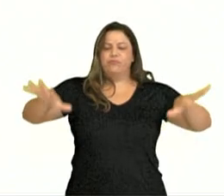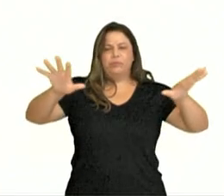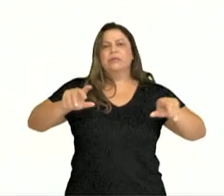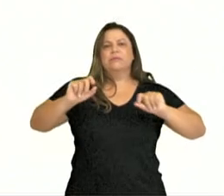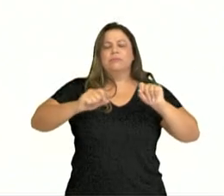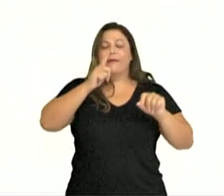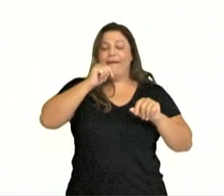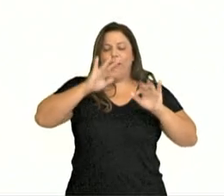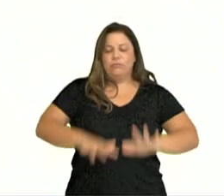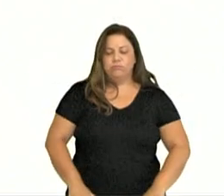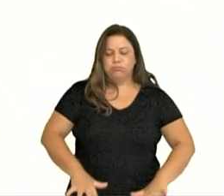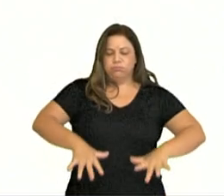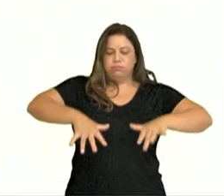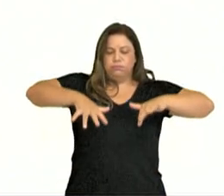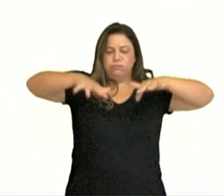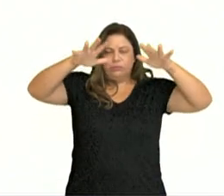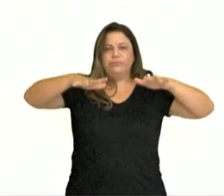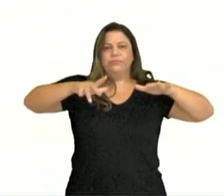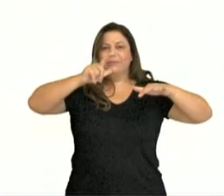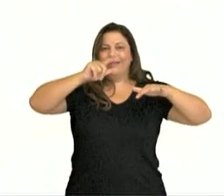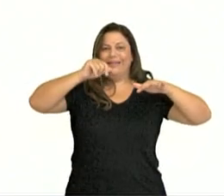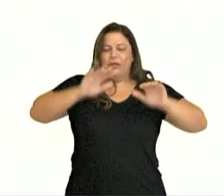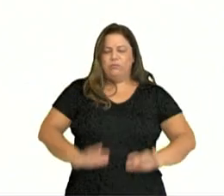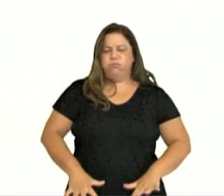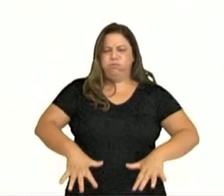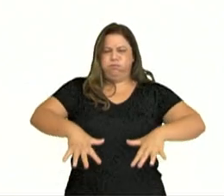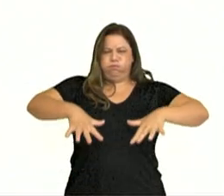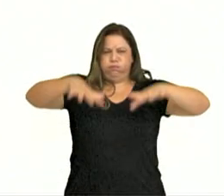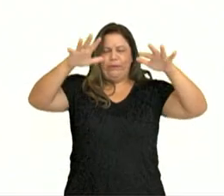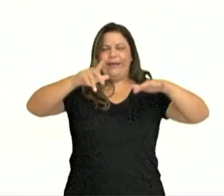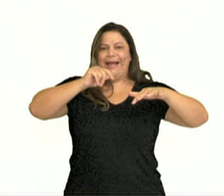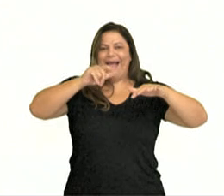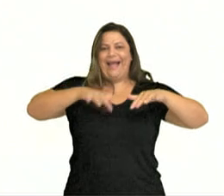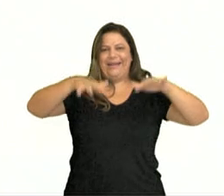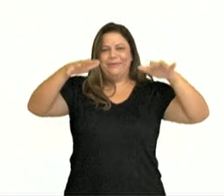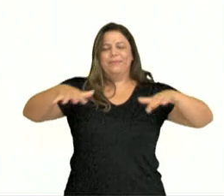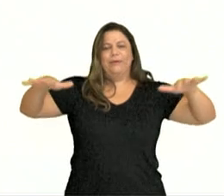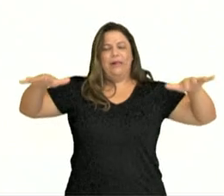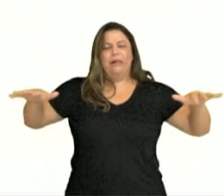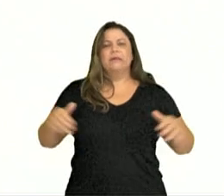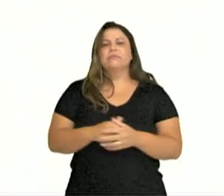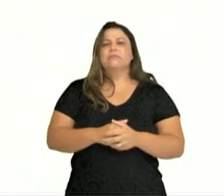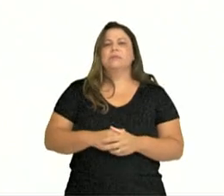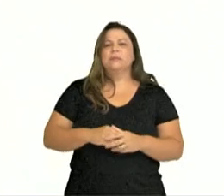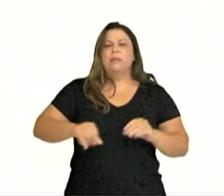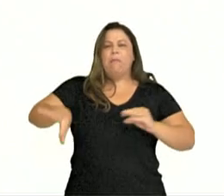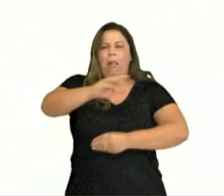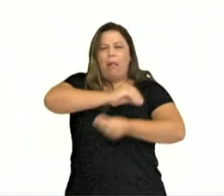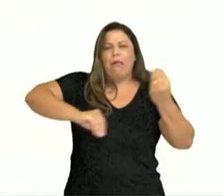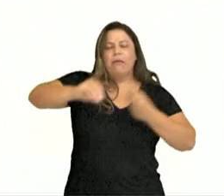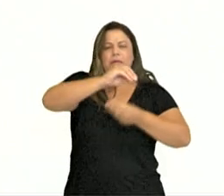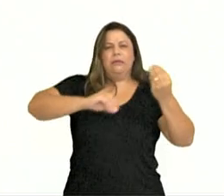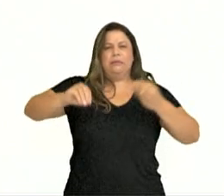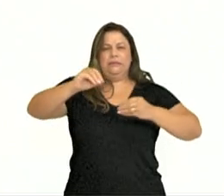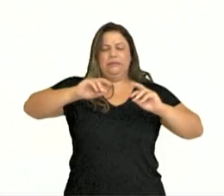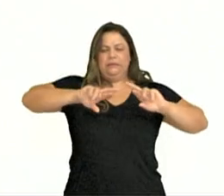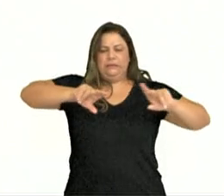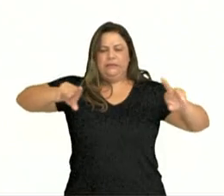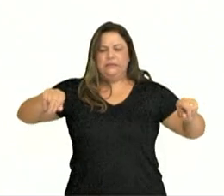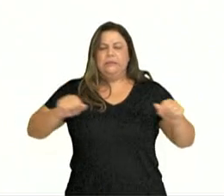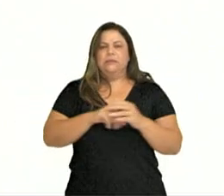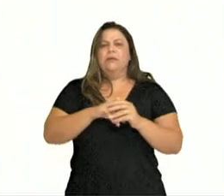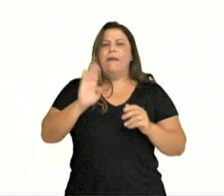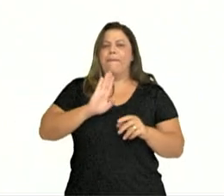de enchente, porque nesses casos aumenta o quê? Letra A. Contaminação do ar pela bactéria que causa a